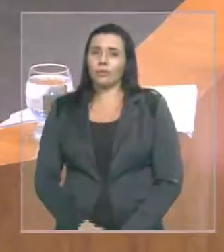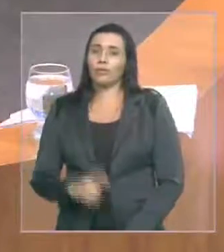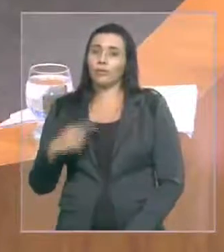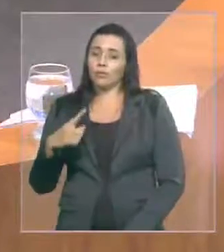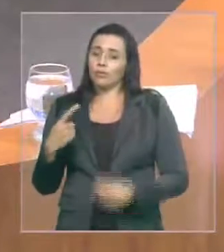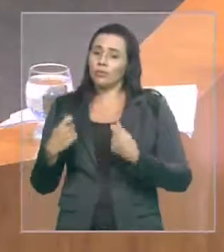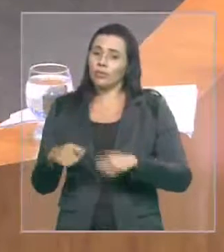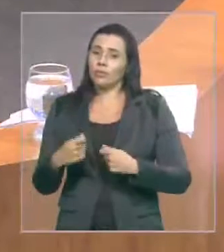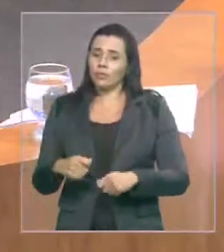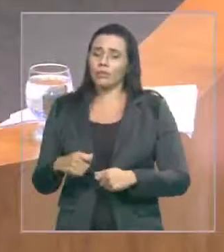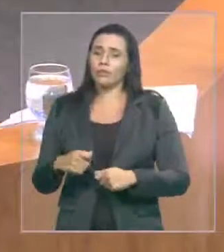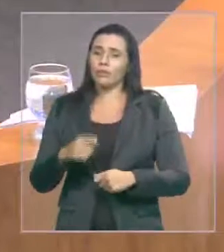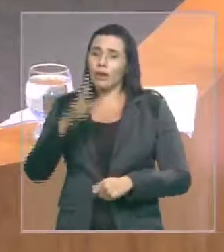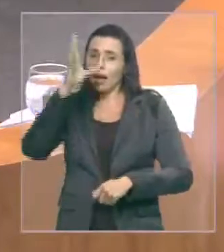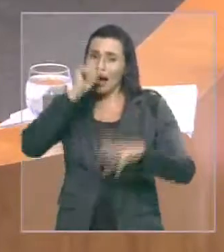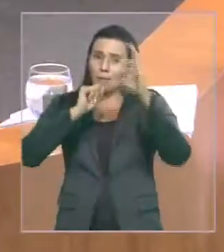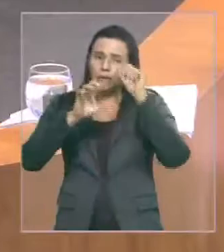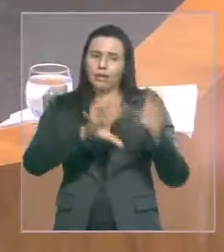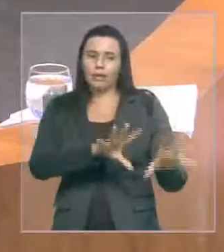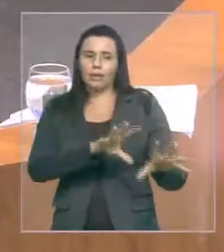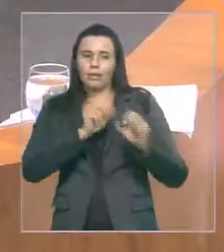com Vossa Excelência.